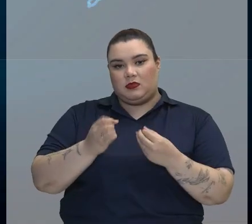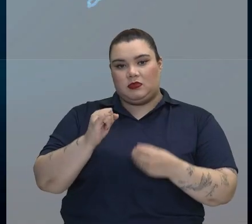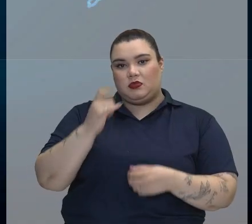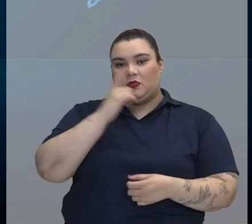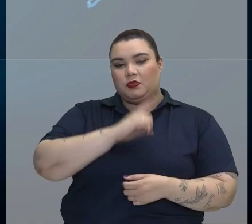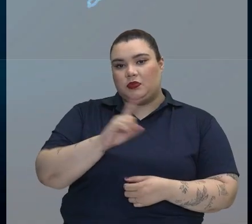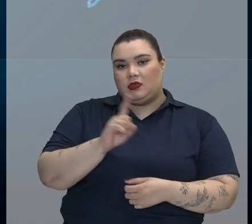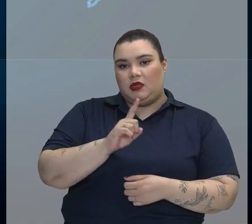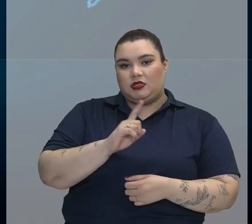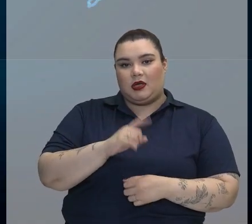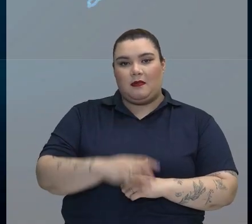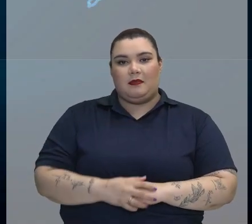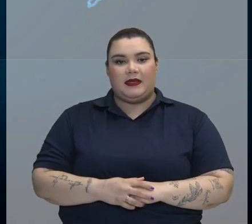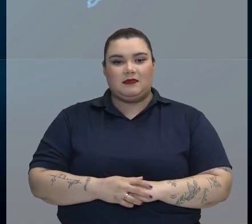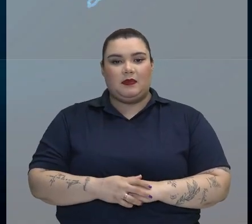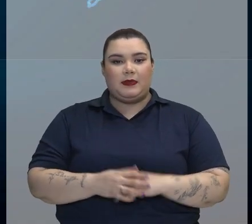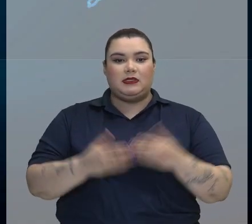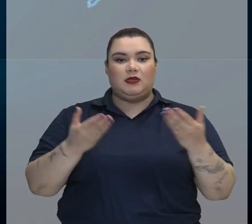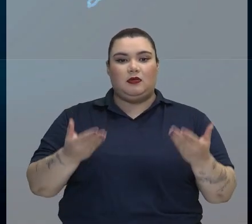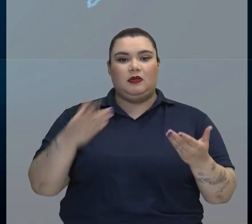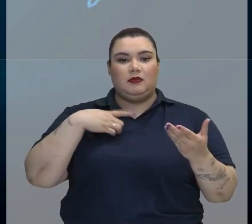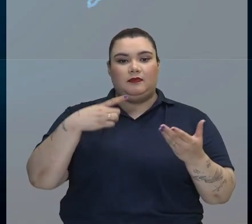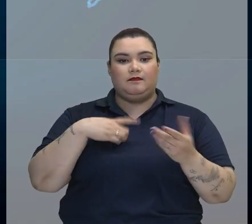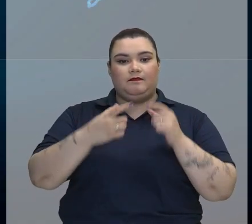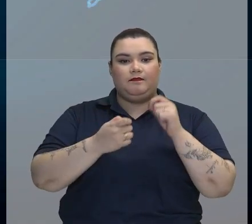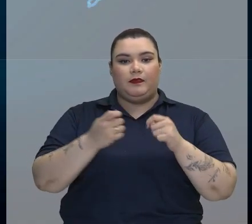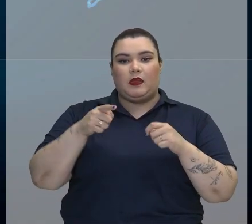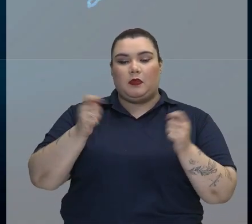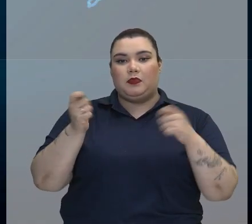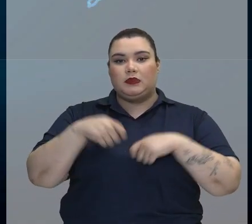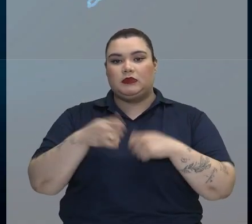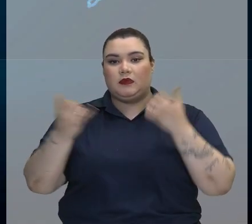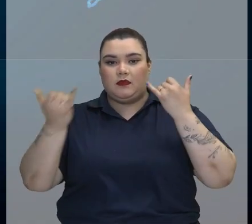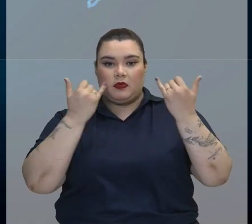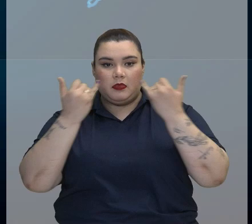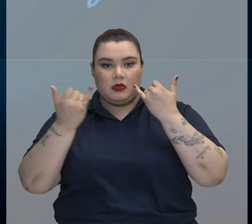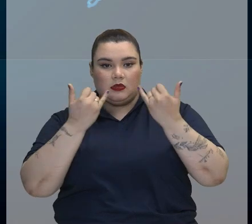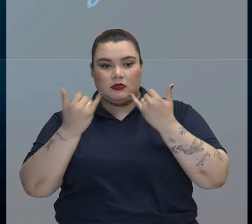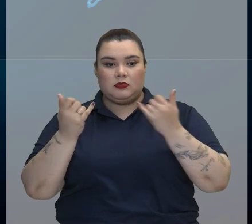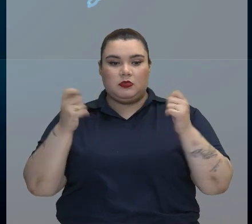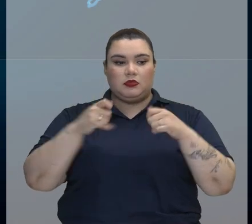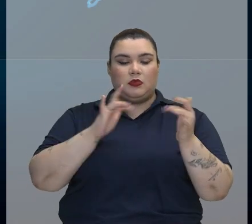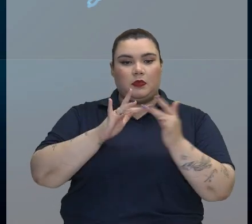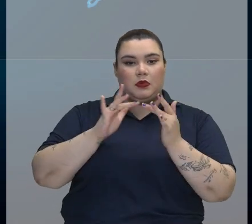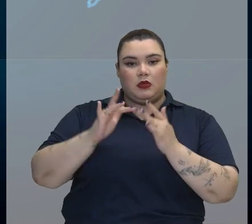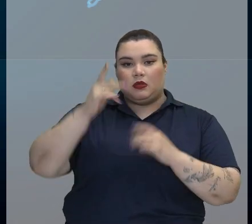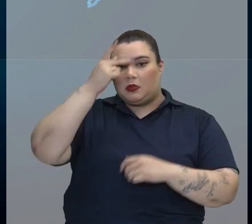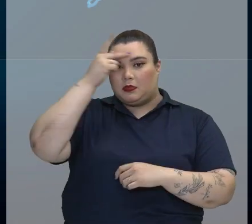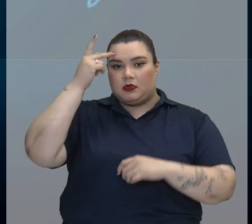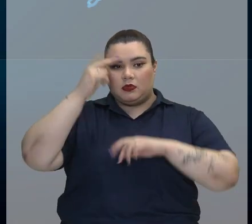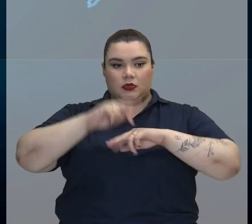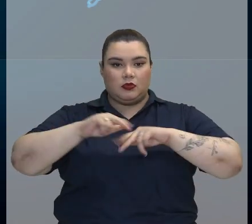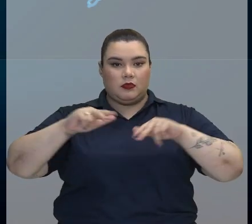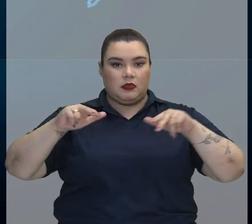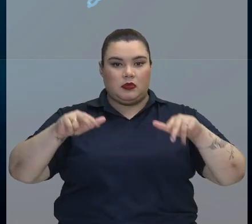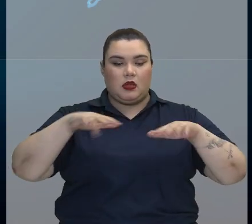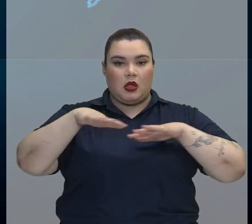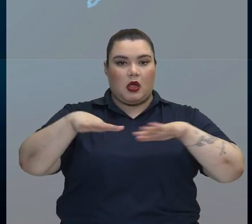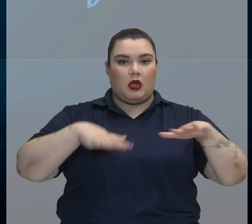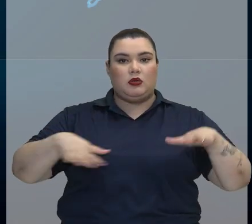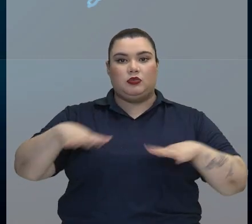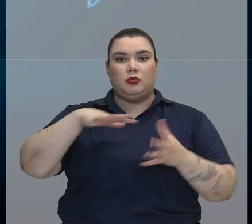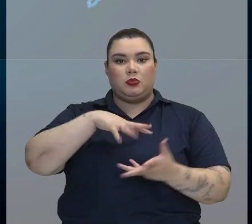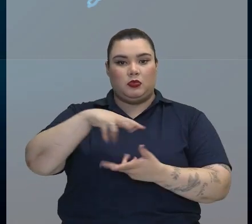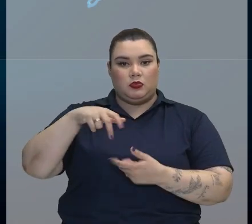dele. Isso facilita o quê? O acesso às informações, permitindo contato com pessoas de diferentes partes do planeta.